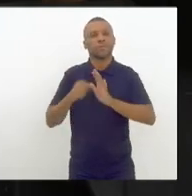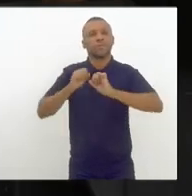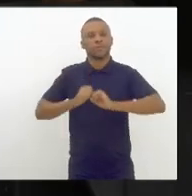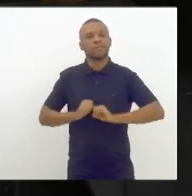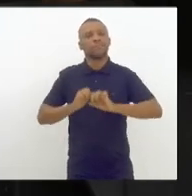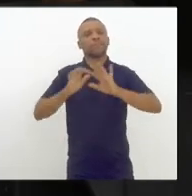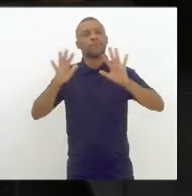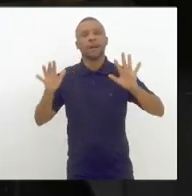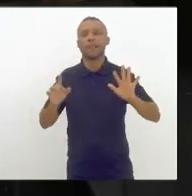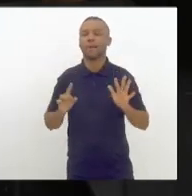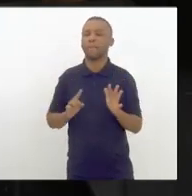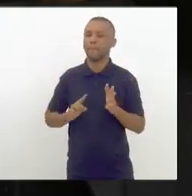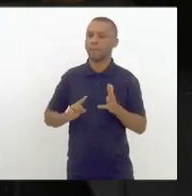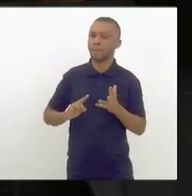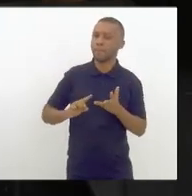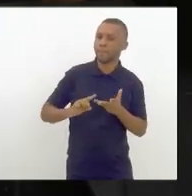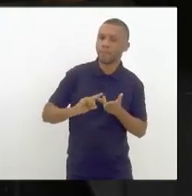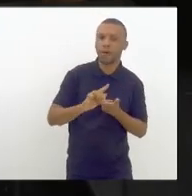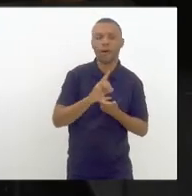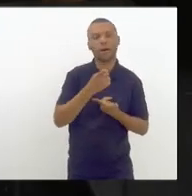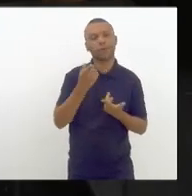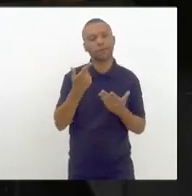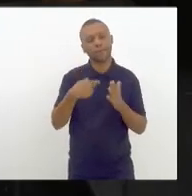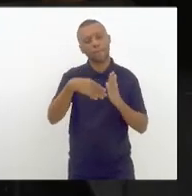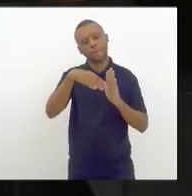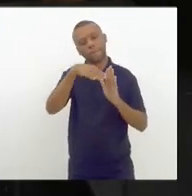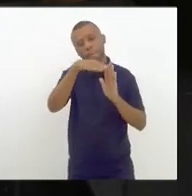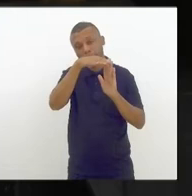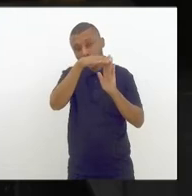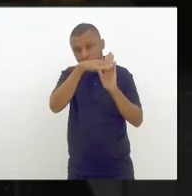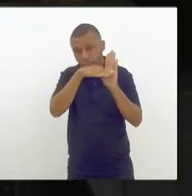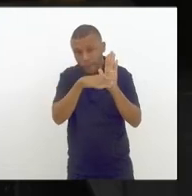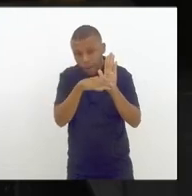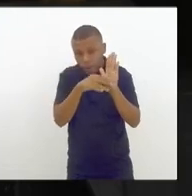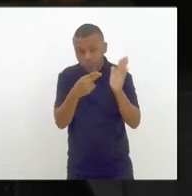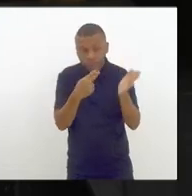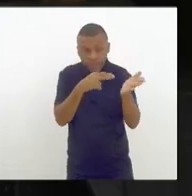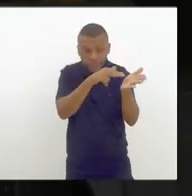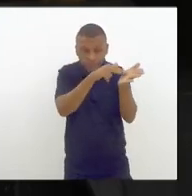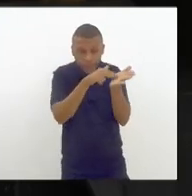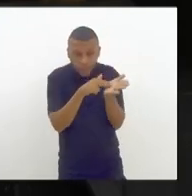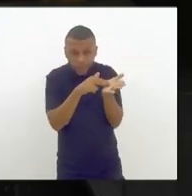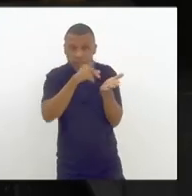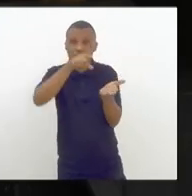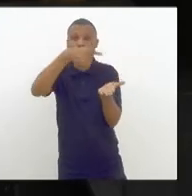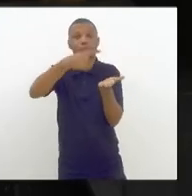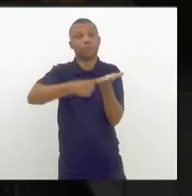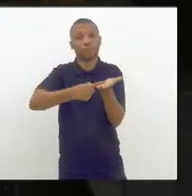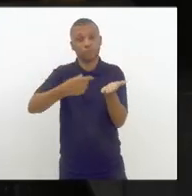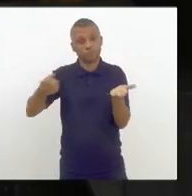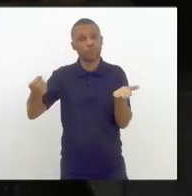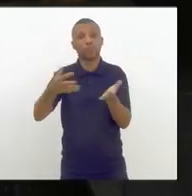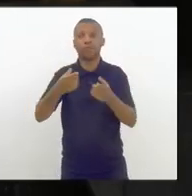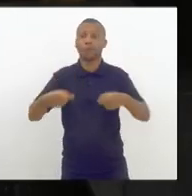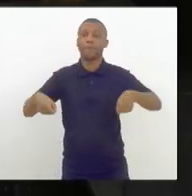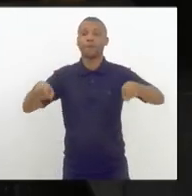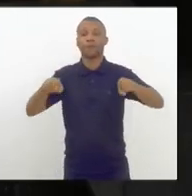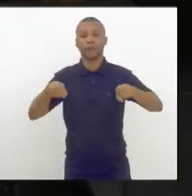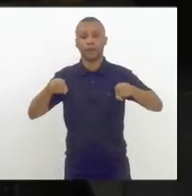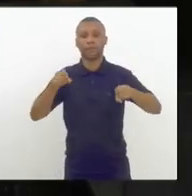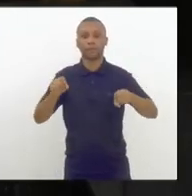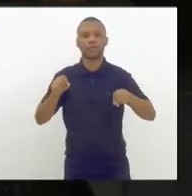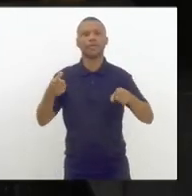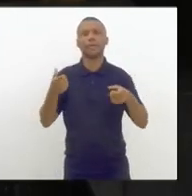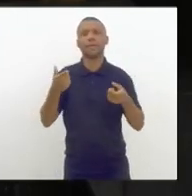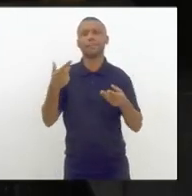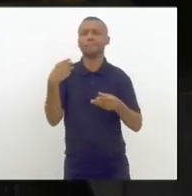que fiz os seguintes considerando nesse compromisso do novo mandato que se